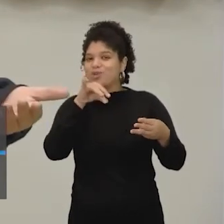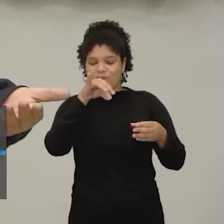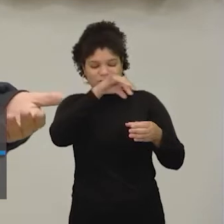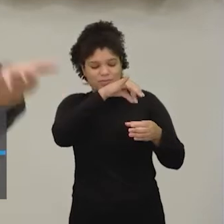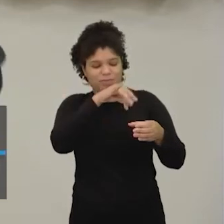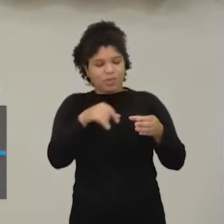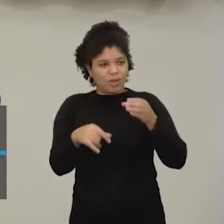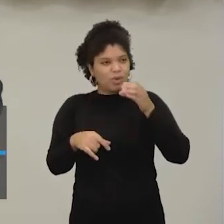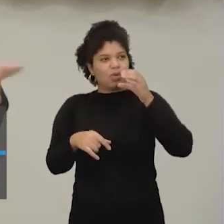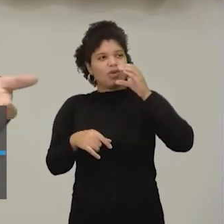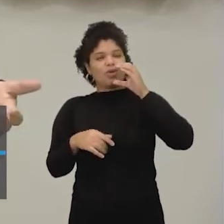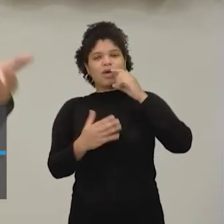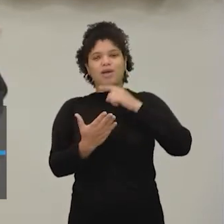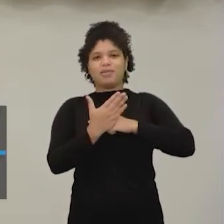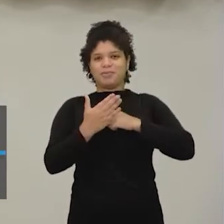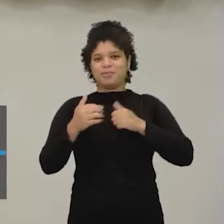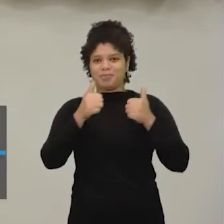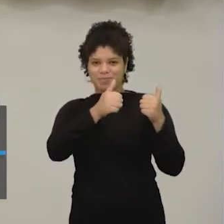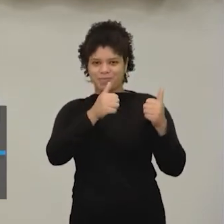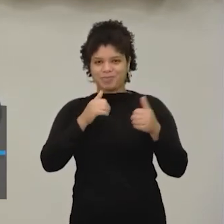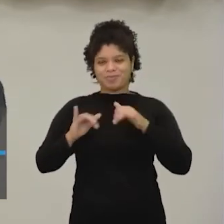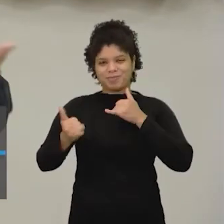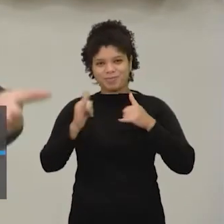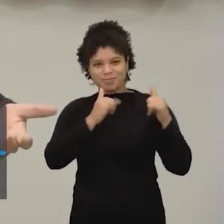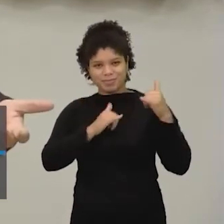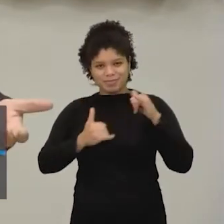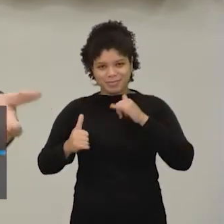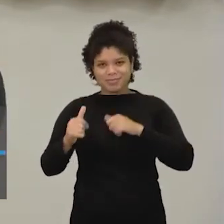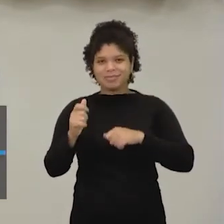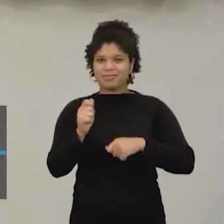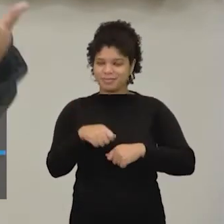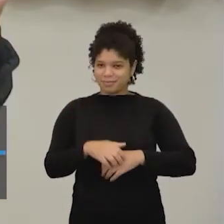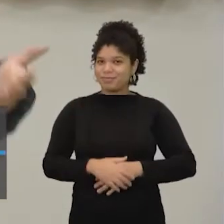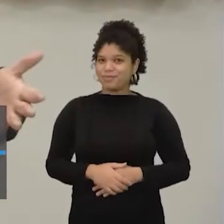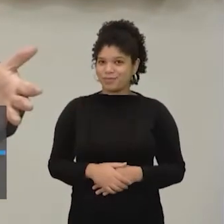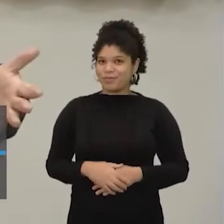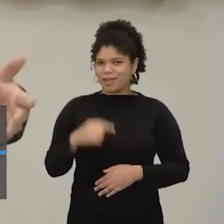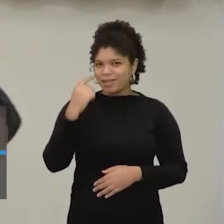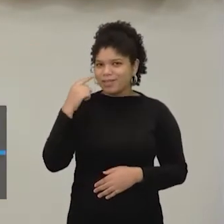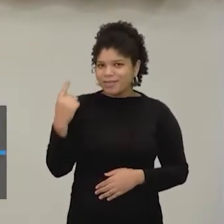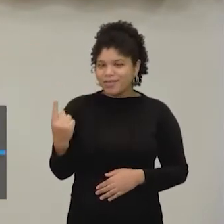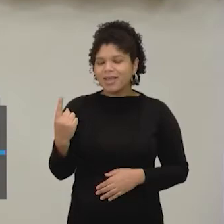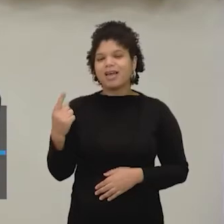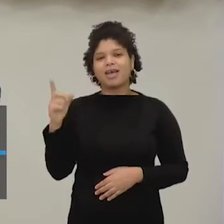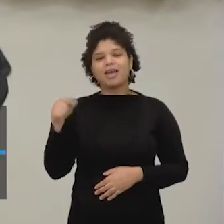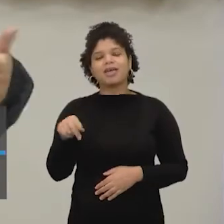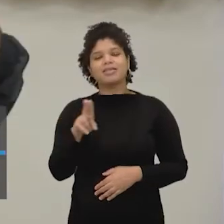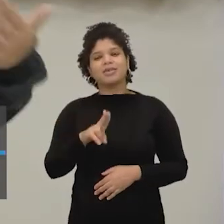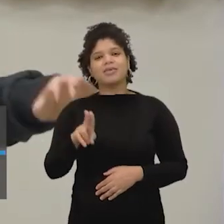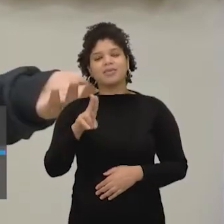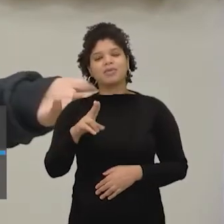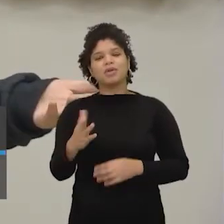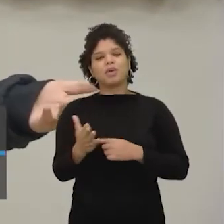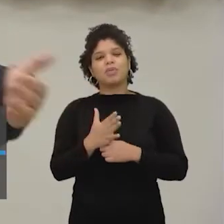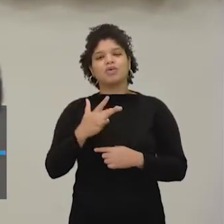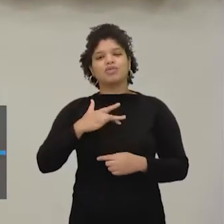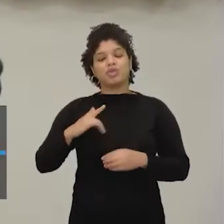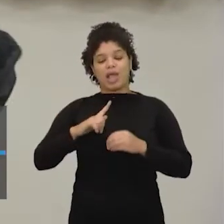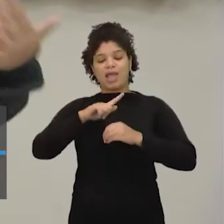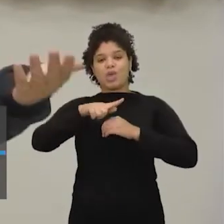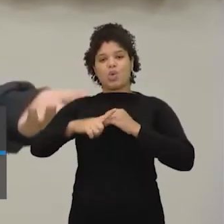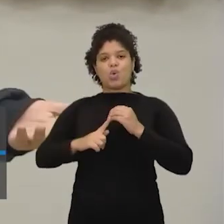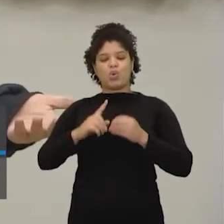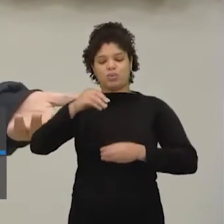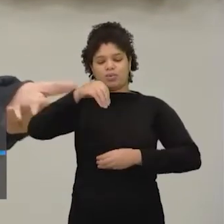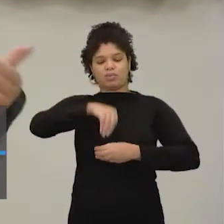com superfícies que acabam liberando esses sais minerais na água. Então, essa é a ideia da reposição de íons